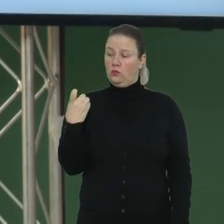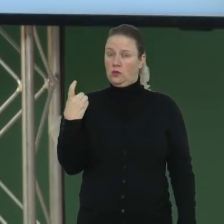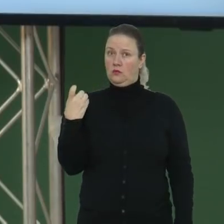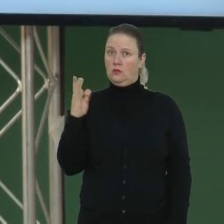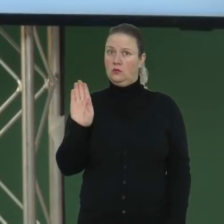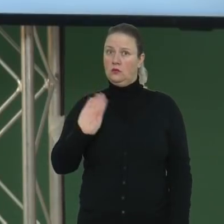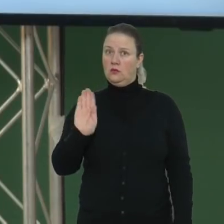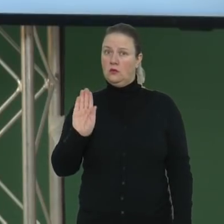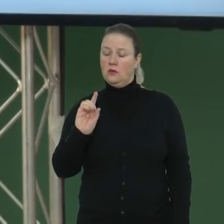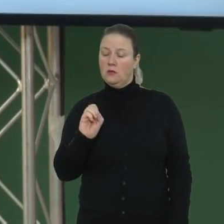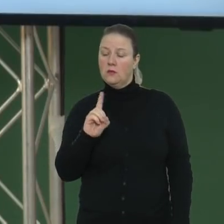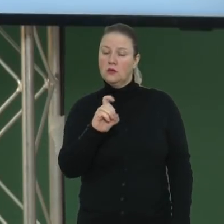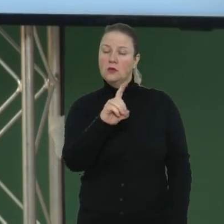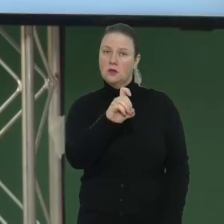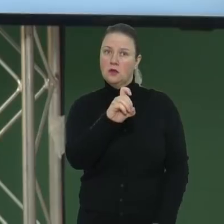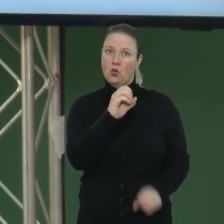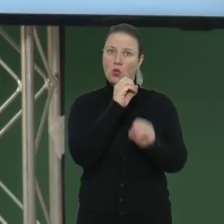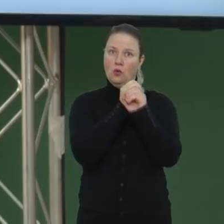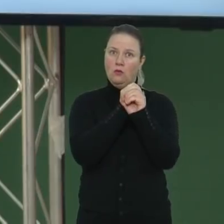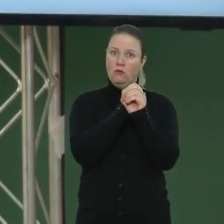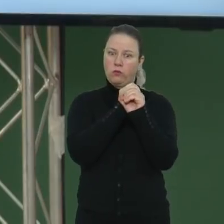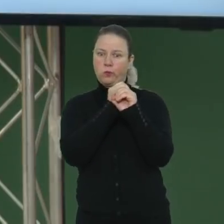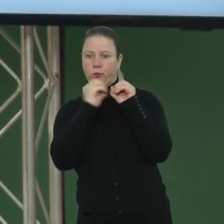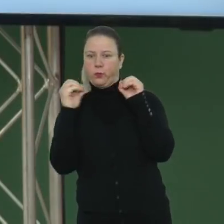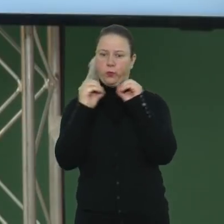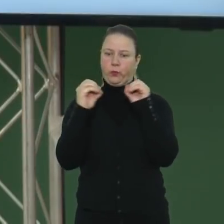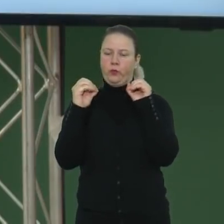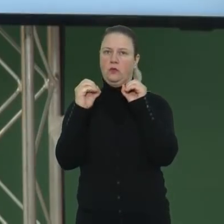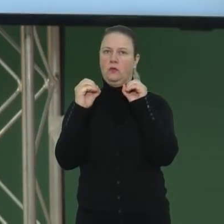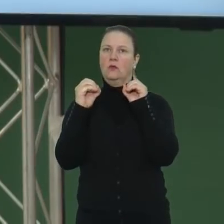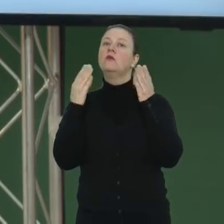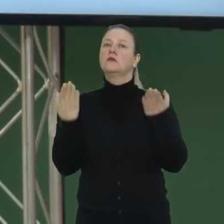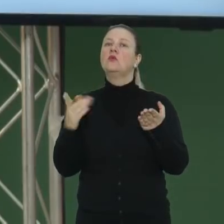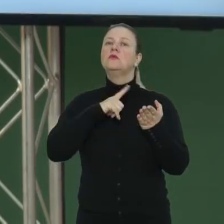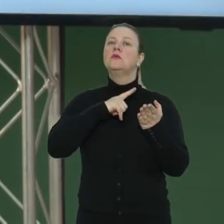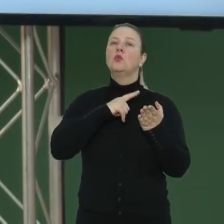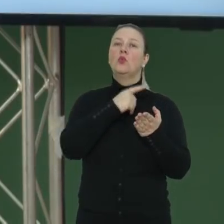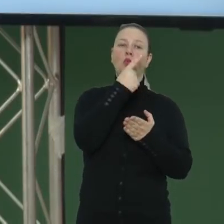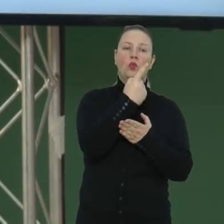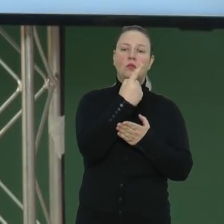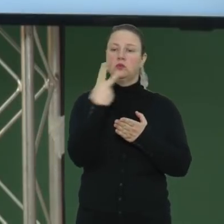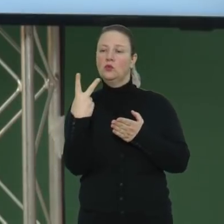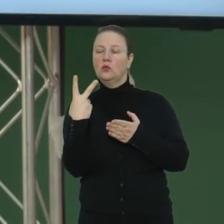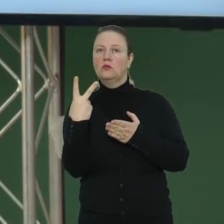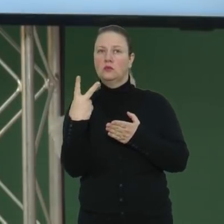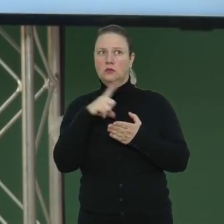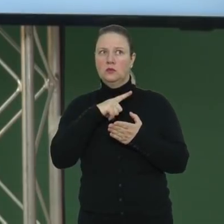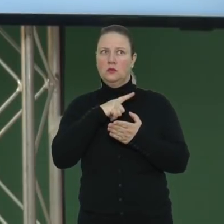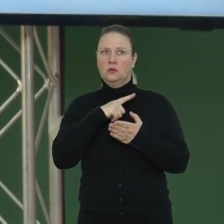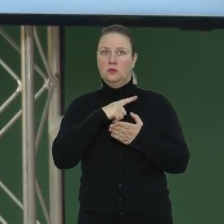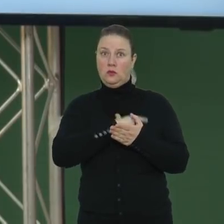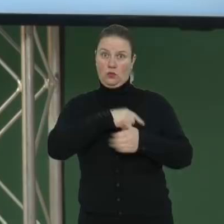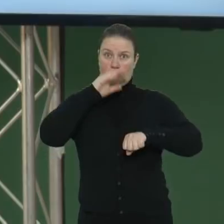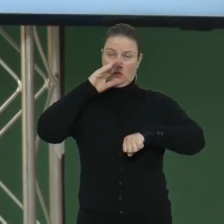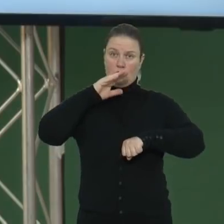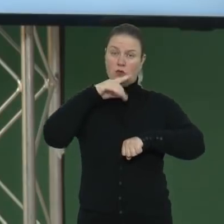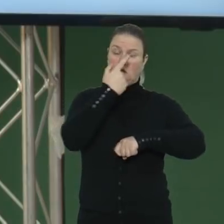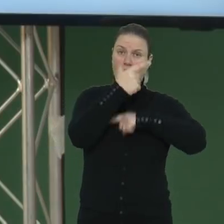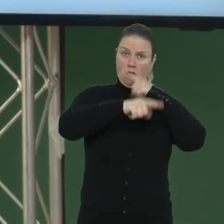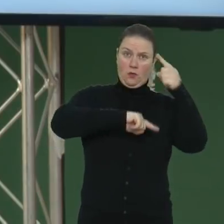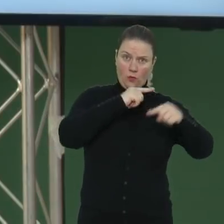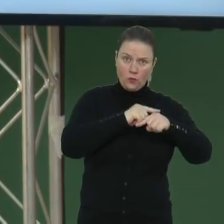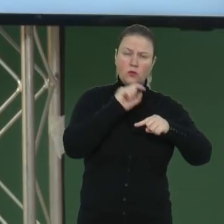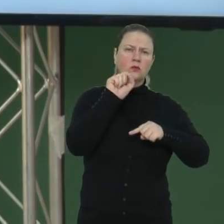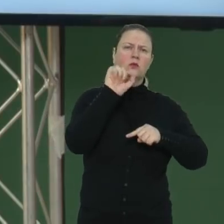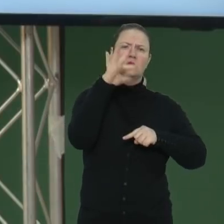se dividiu em outras duas no primeiro momento. Então, eu tenho o quê? Outras duas bactérias. No segundo momento, o que